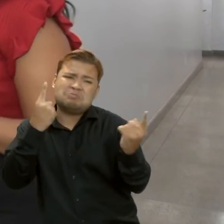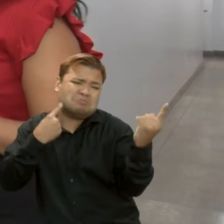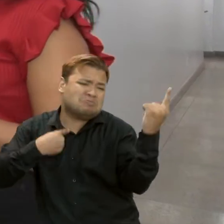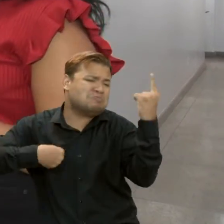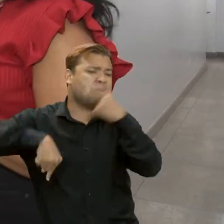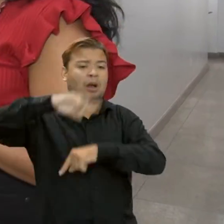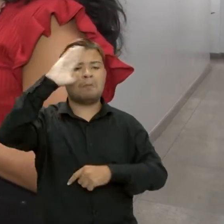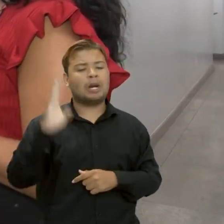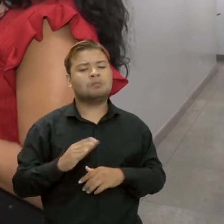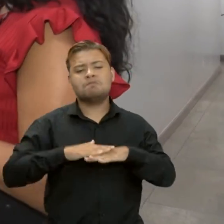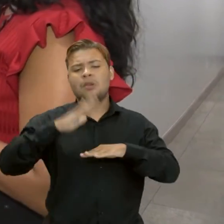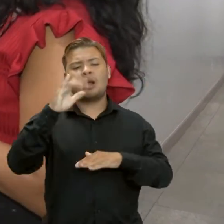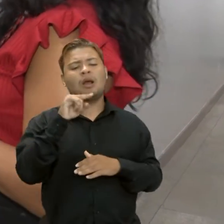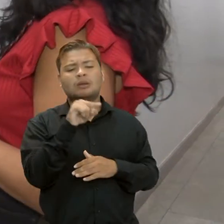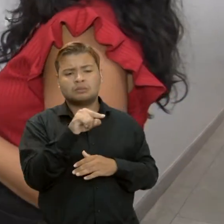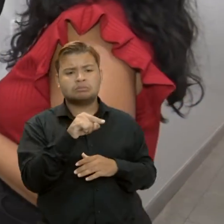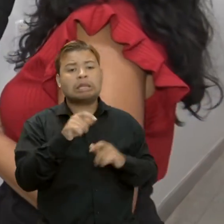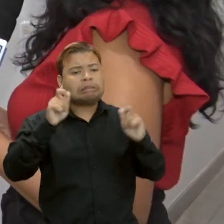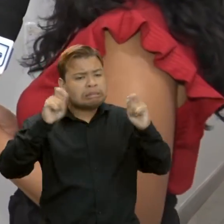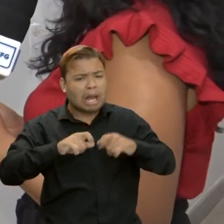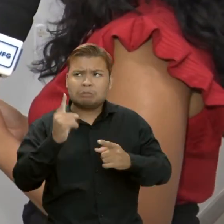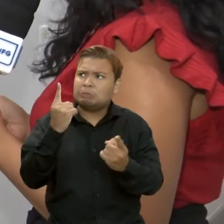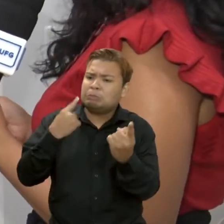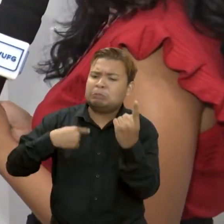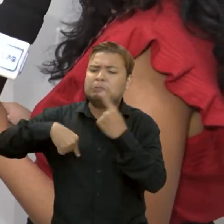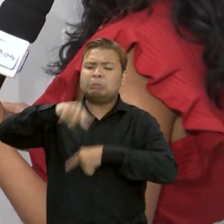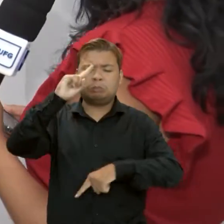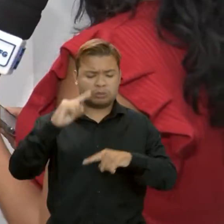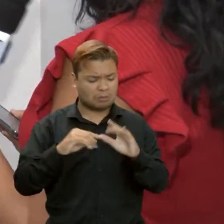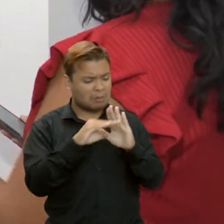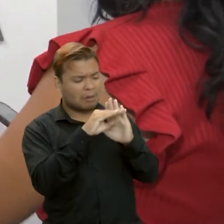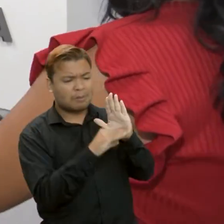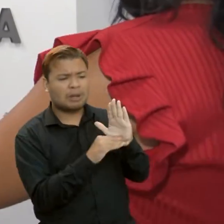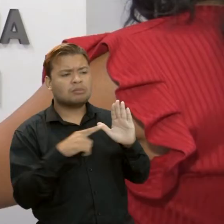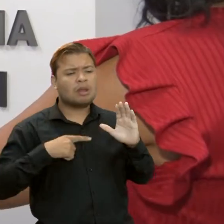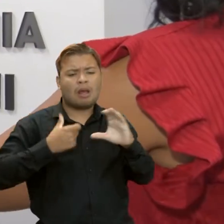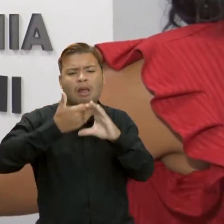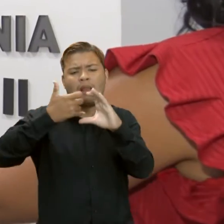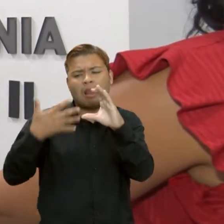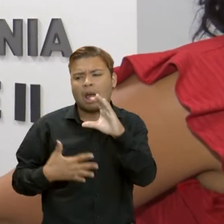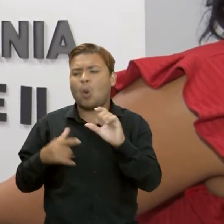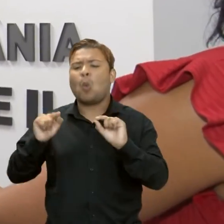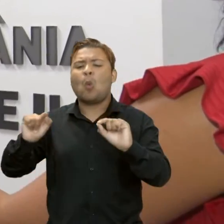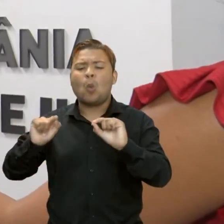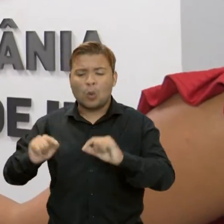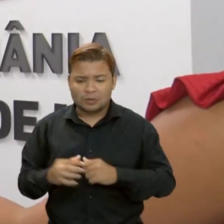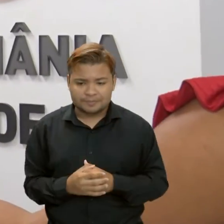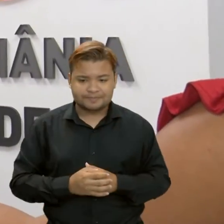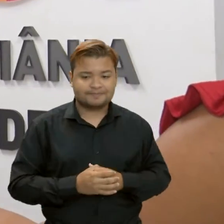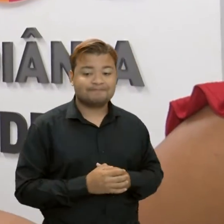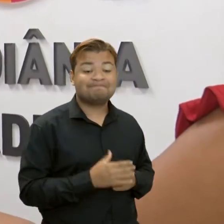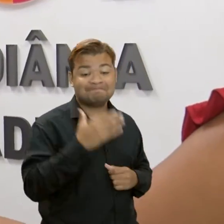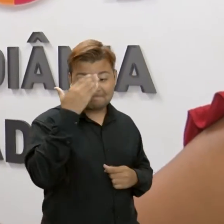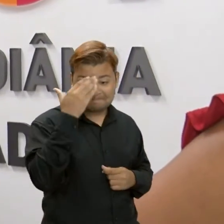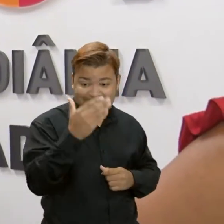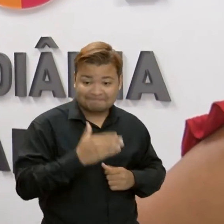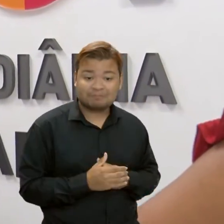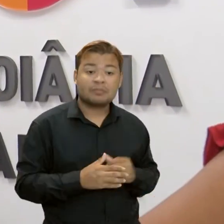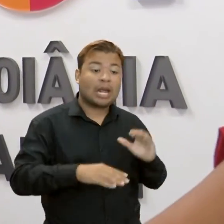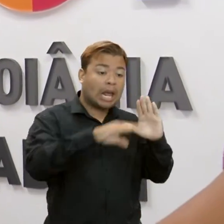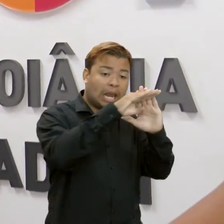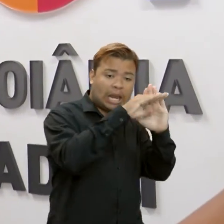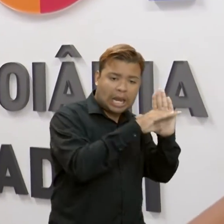faz uma startup ser promissora? Quais foram os critérios aí adotados? Muito obrigada. Essa lista ela